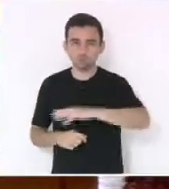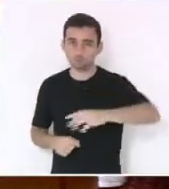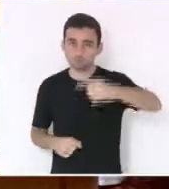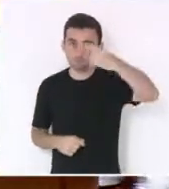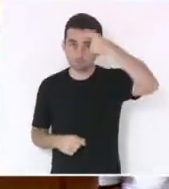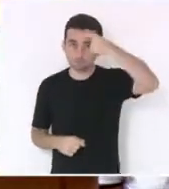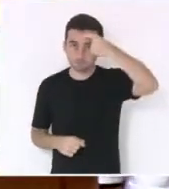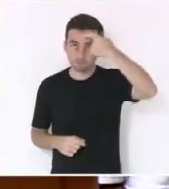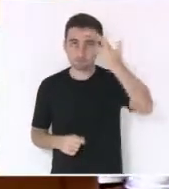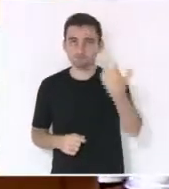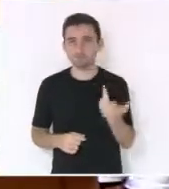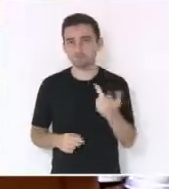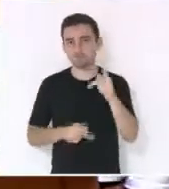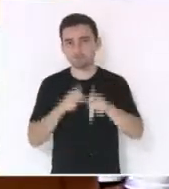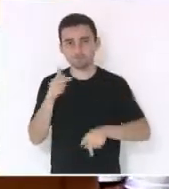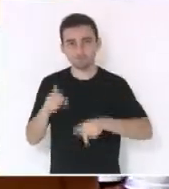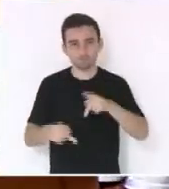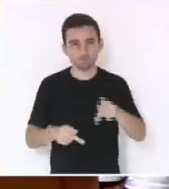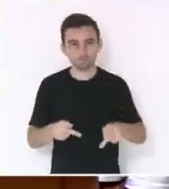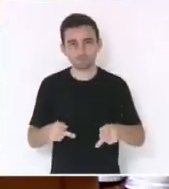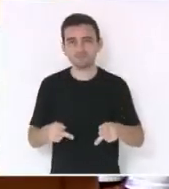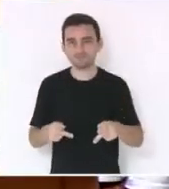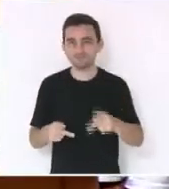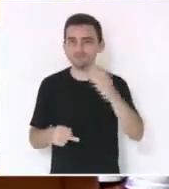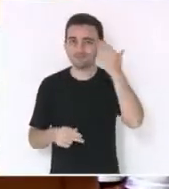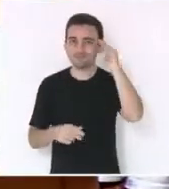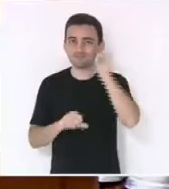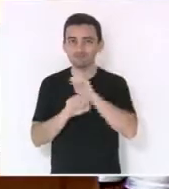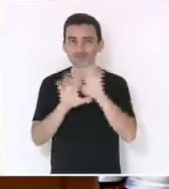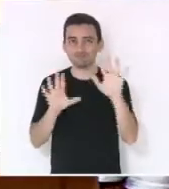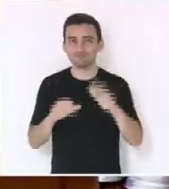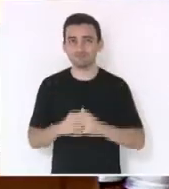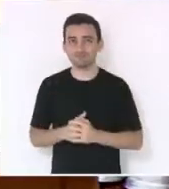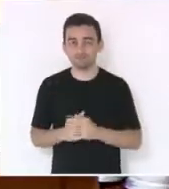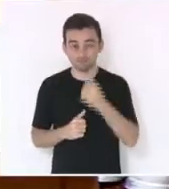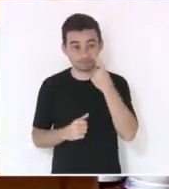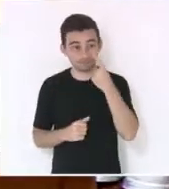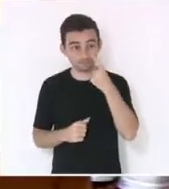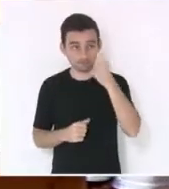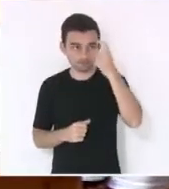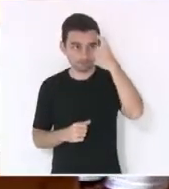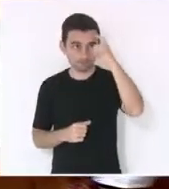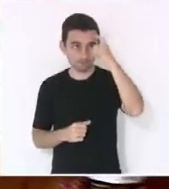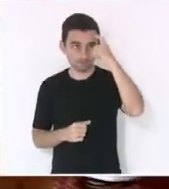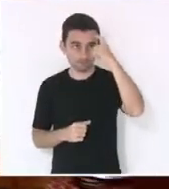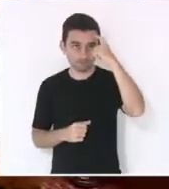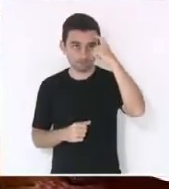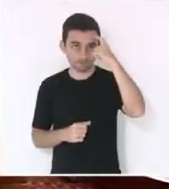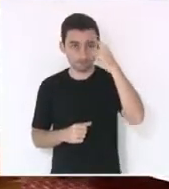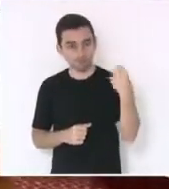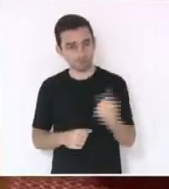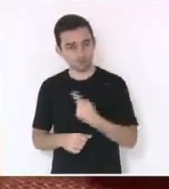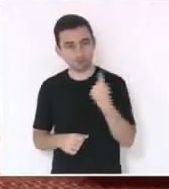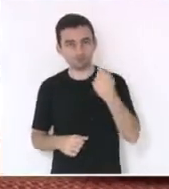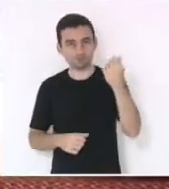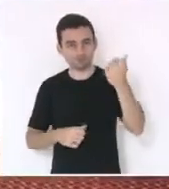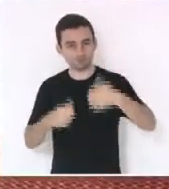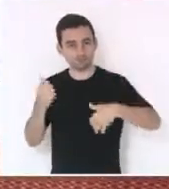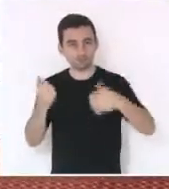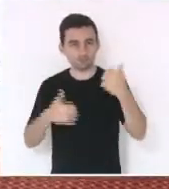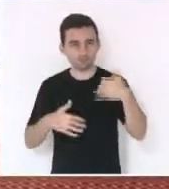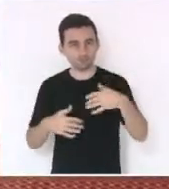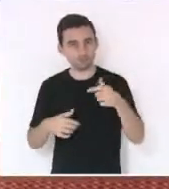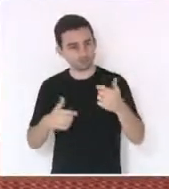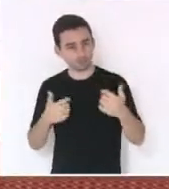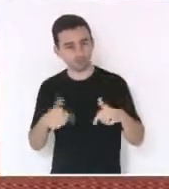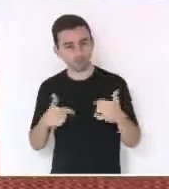de nossa população catarinense. Eu, quando o deputado Cominha aqui, nós estávamos falando e acompanhei seu trabalho, que